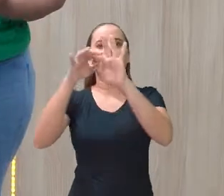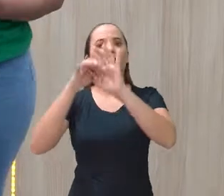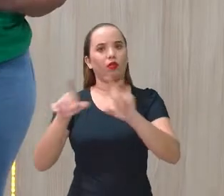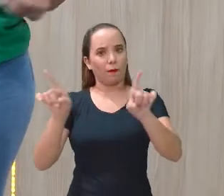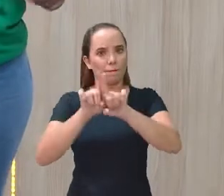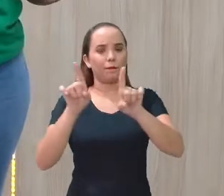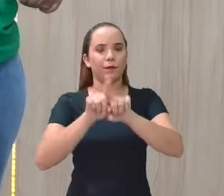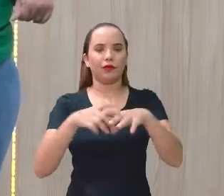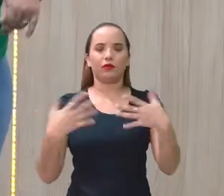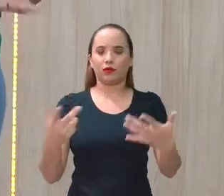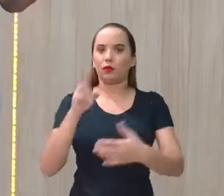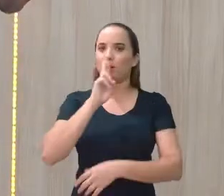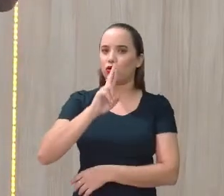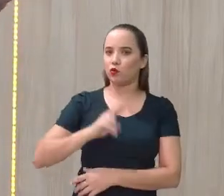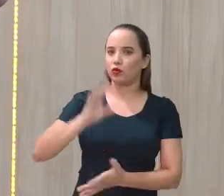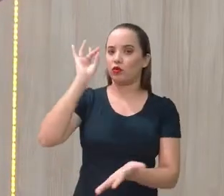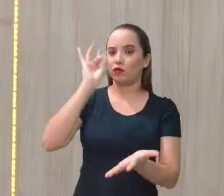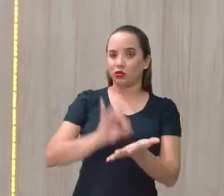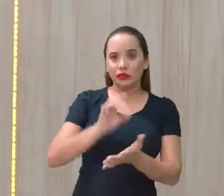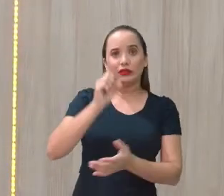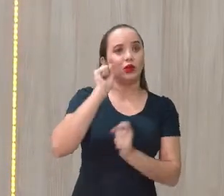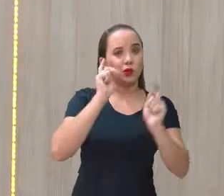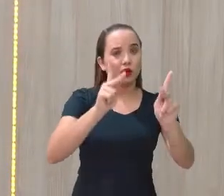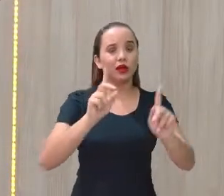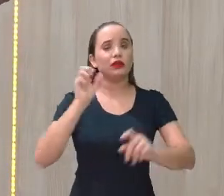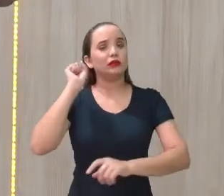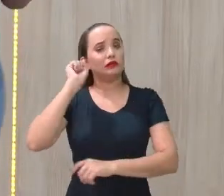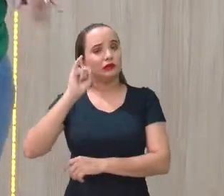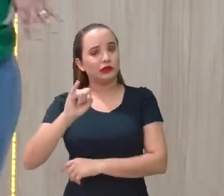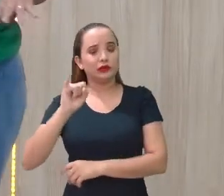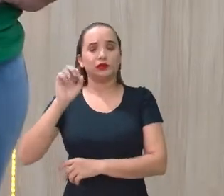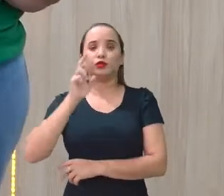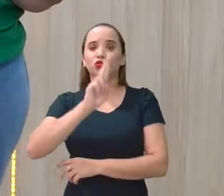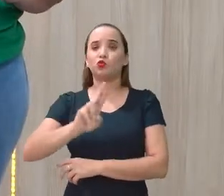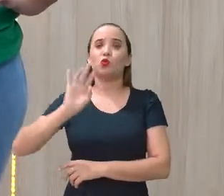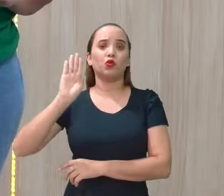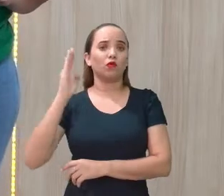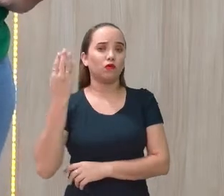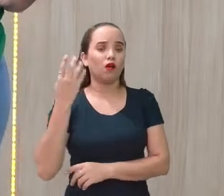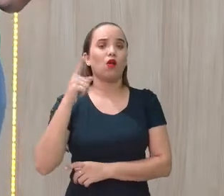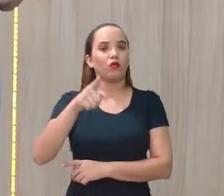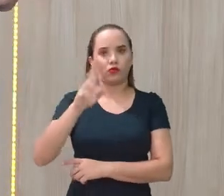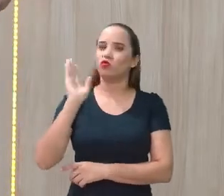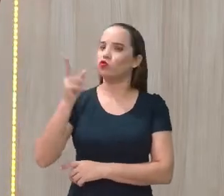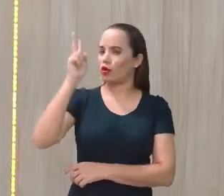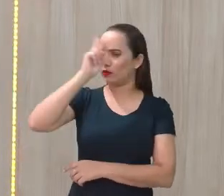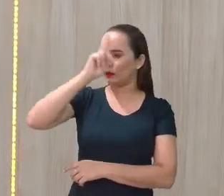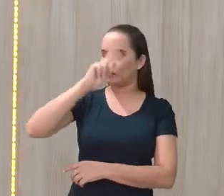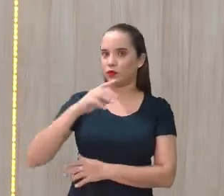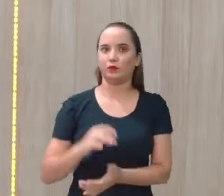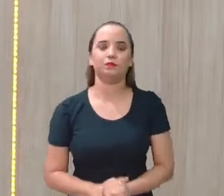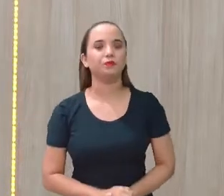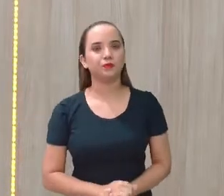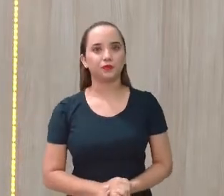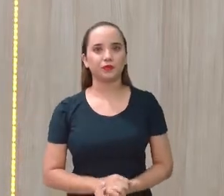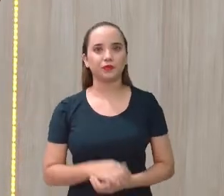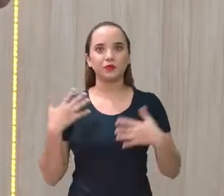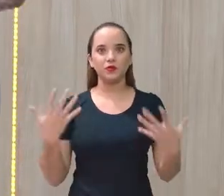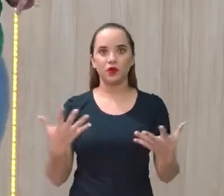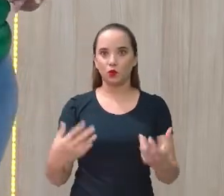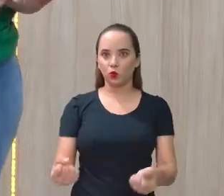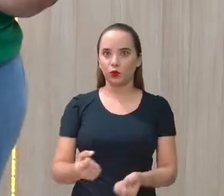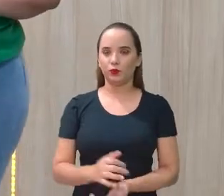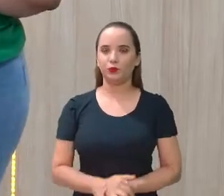que é verdadeiro, ok. Quem respondeu que é falso, já relembrou aí e já viu que é total verdade. Vamos